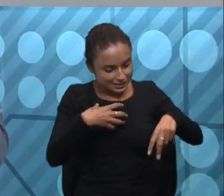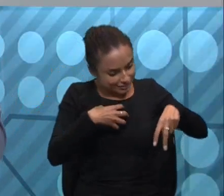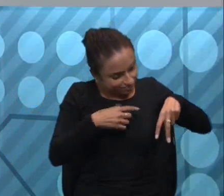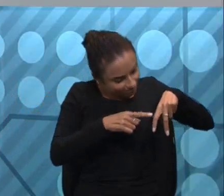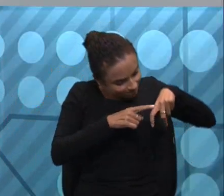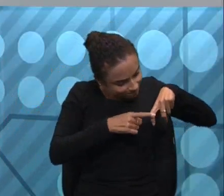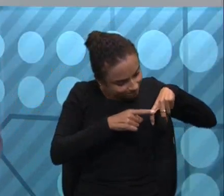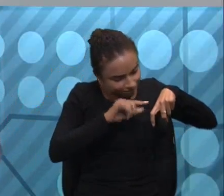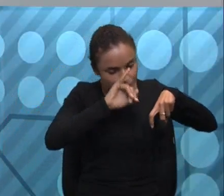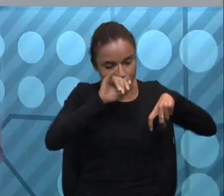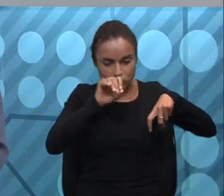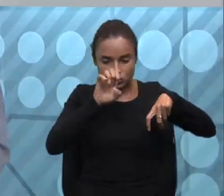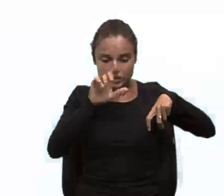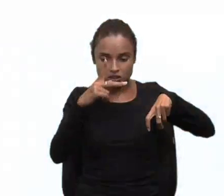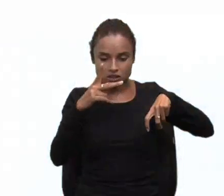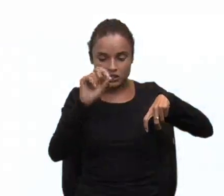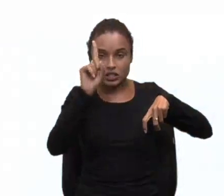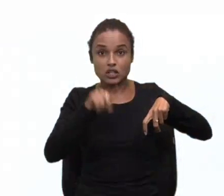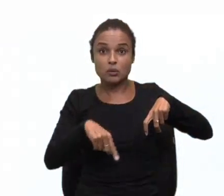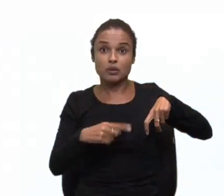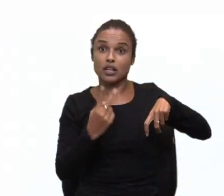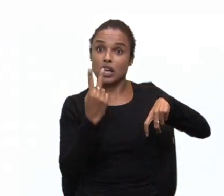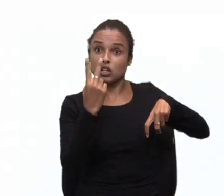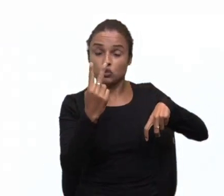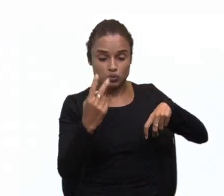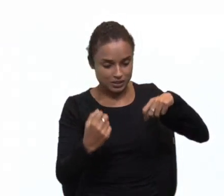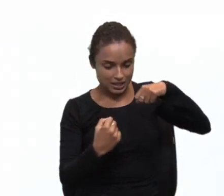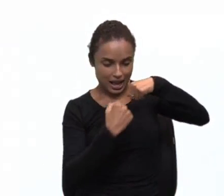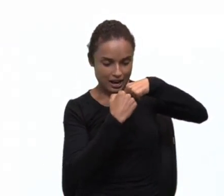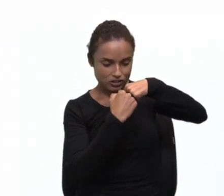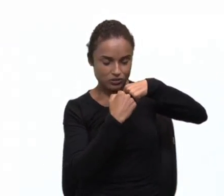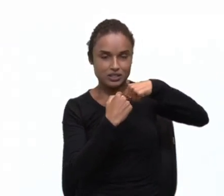Beleza? Vamos seguir. Vamos no quadro.